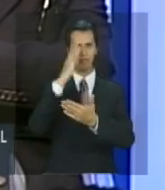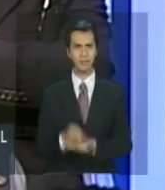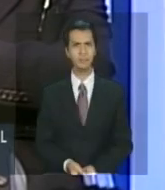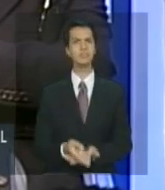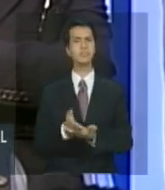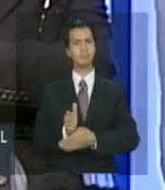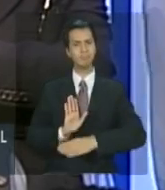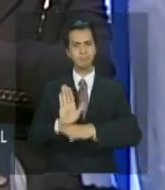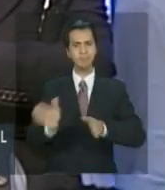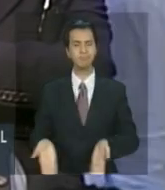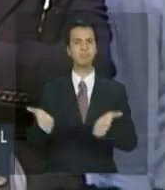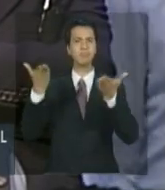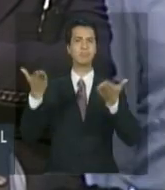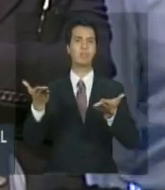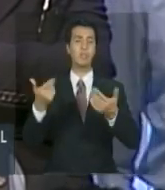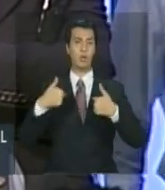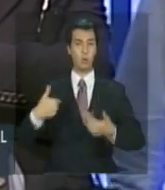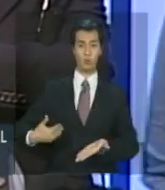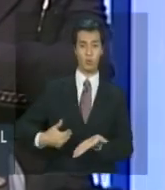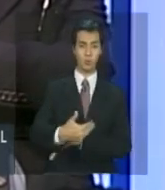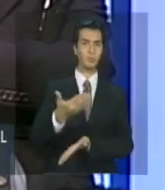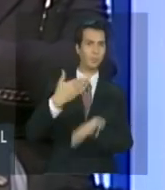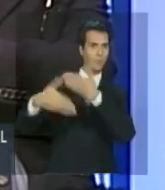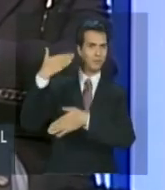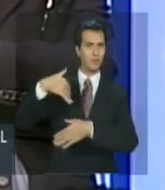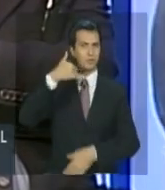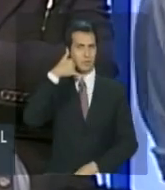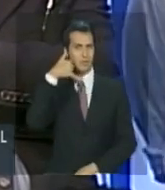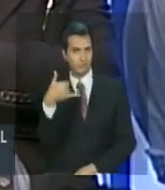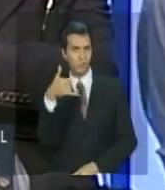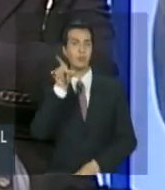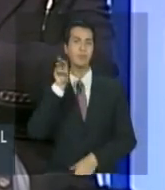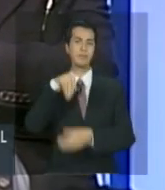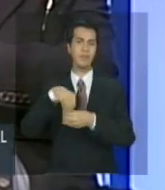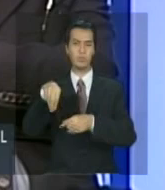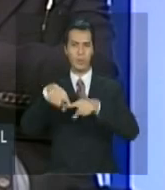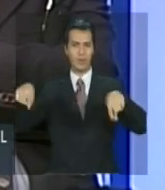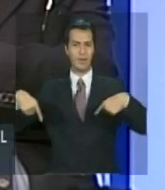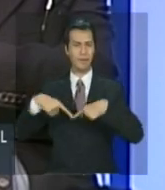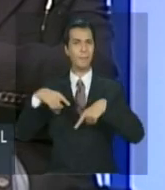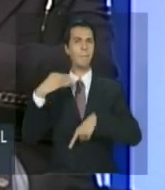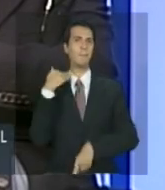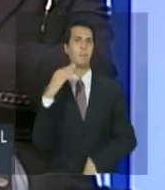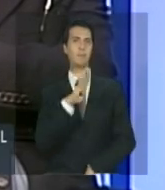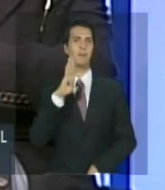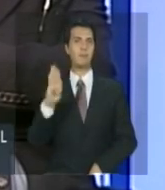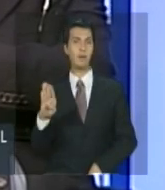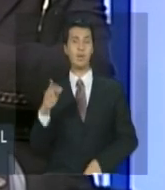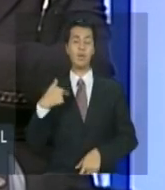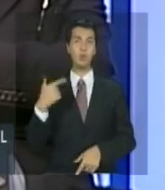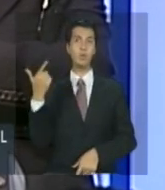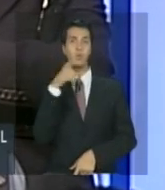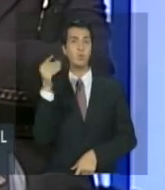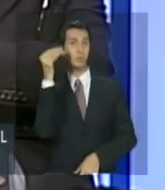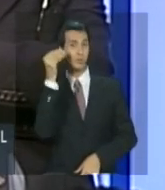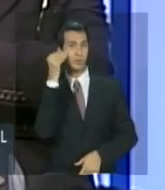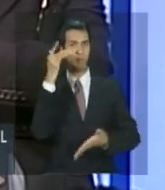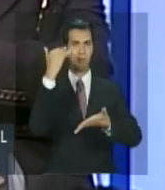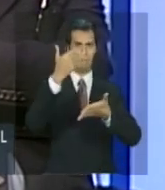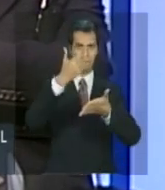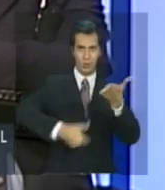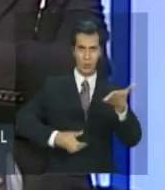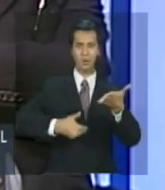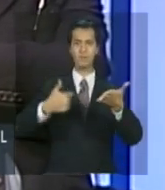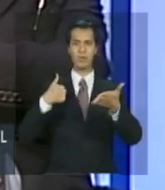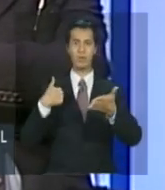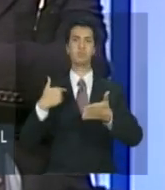reconhecimento. Então, eu comecei aqui como teleoperadora do Banco do Brasil, fiz um processo de promoção interna, virei